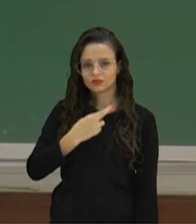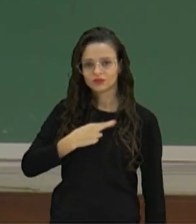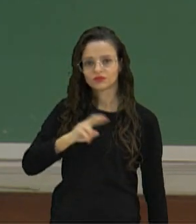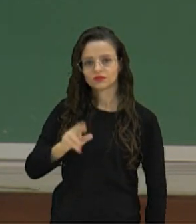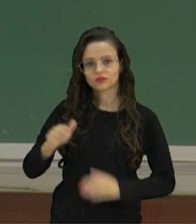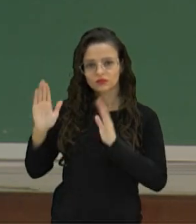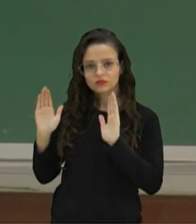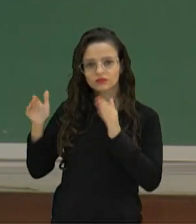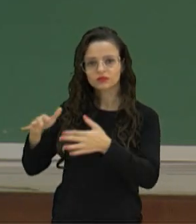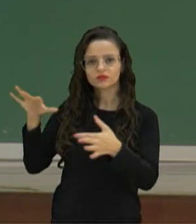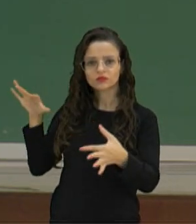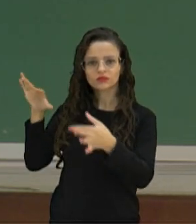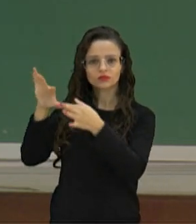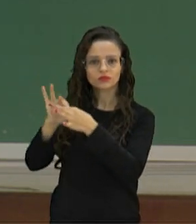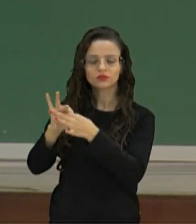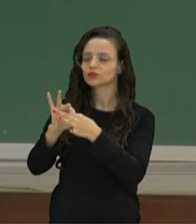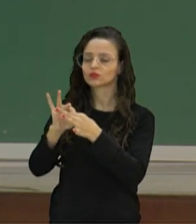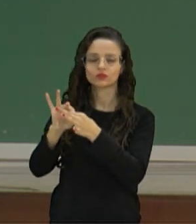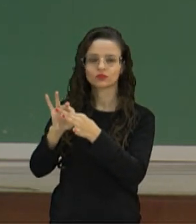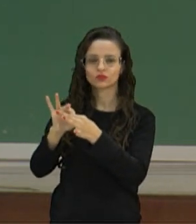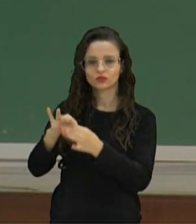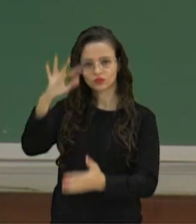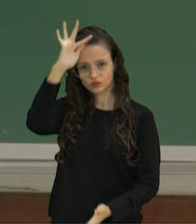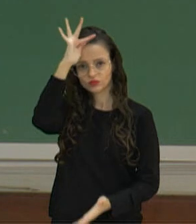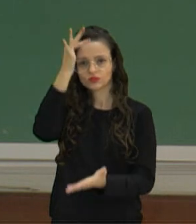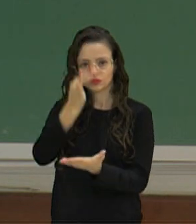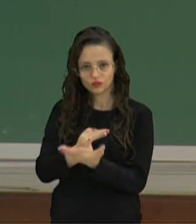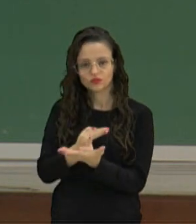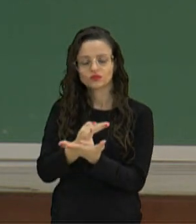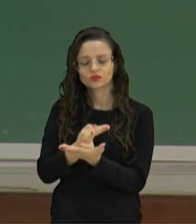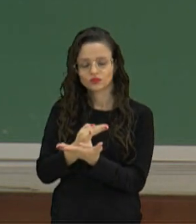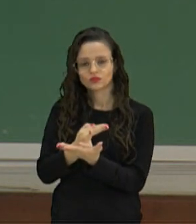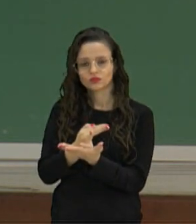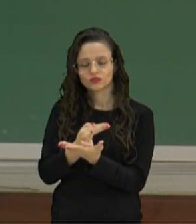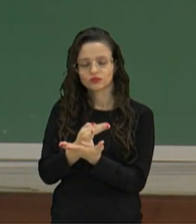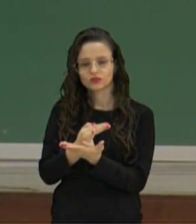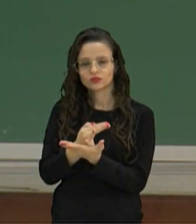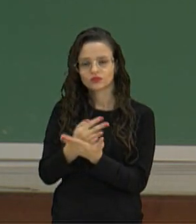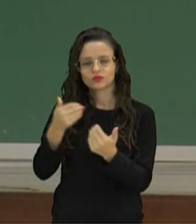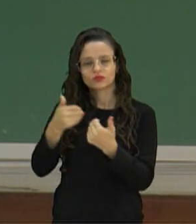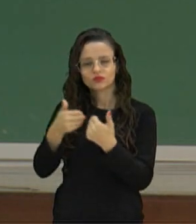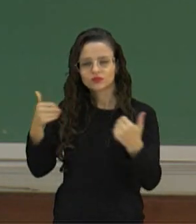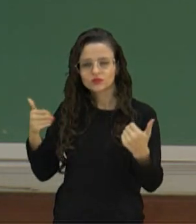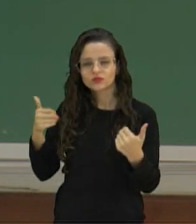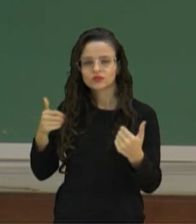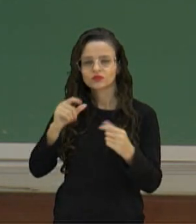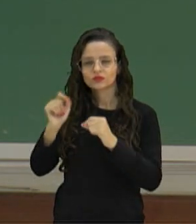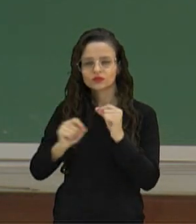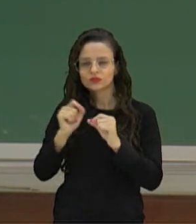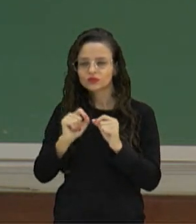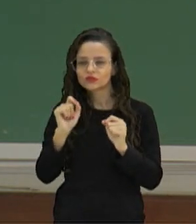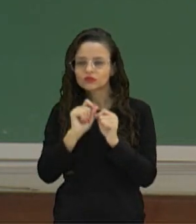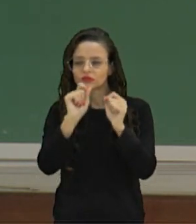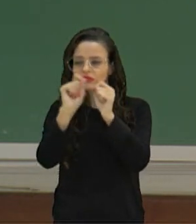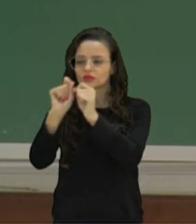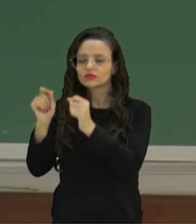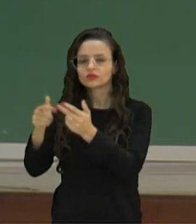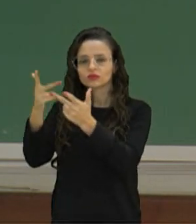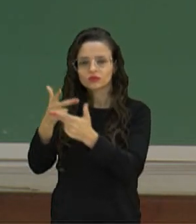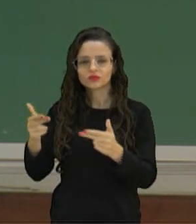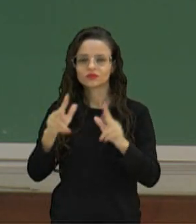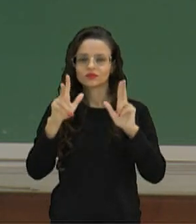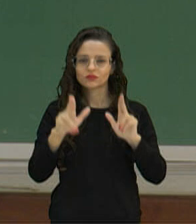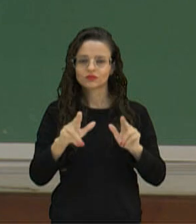mais vinculada à fé e muito mais distanciada da questão das obras, né, como você vai ver ali